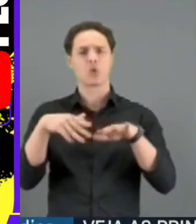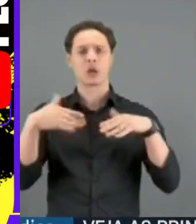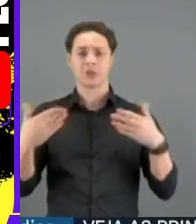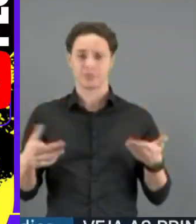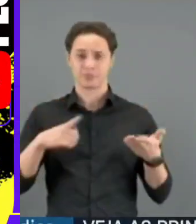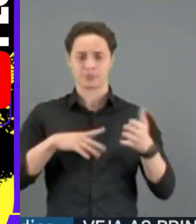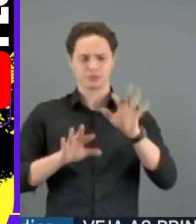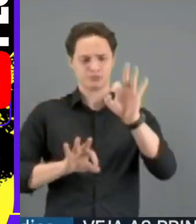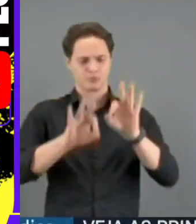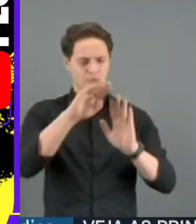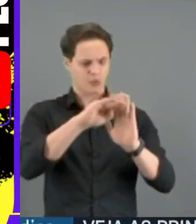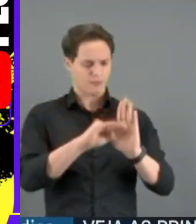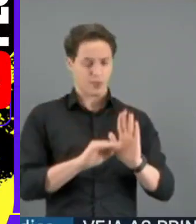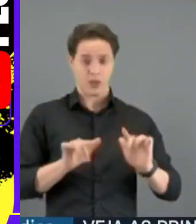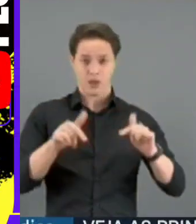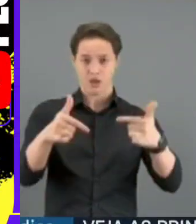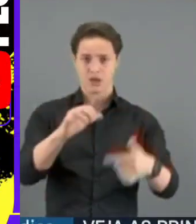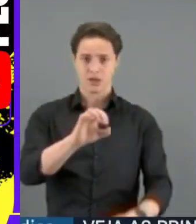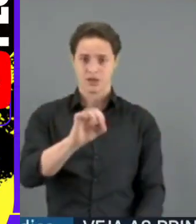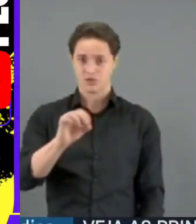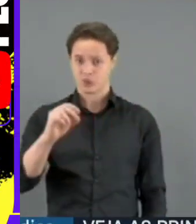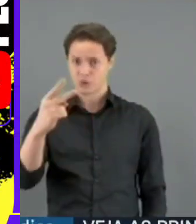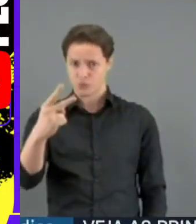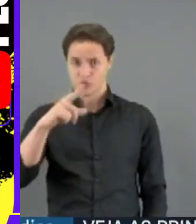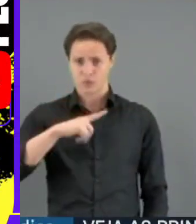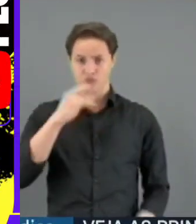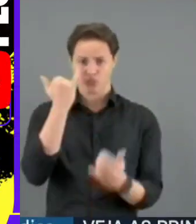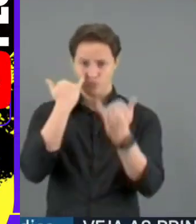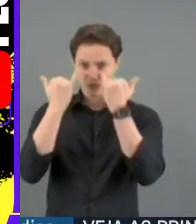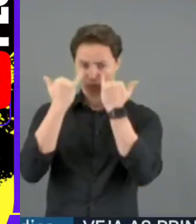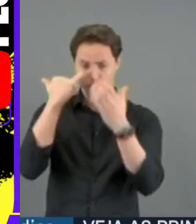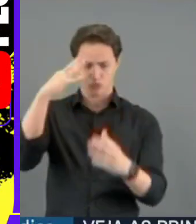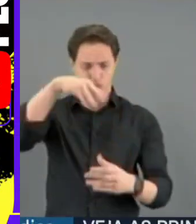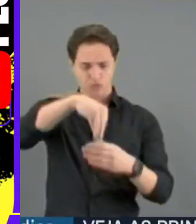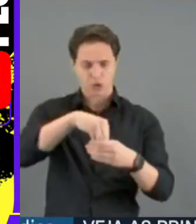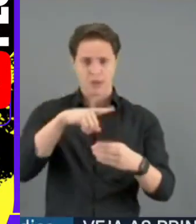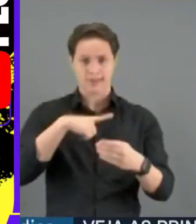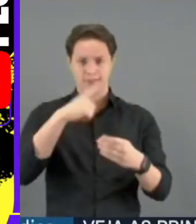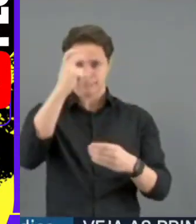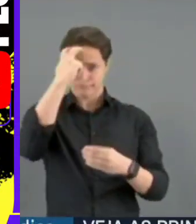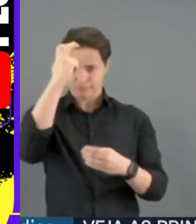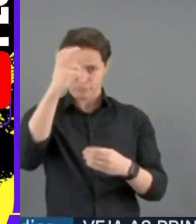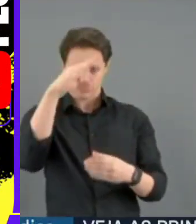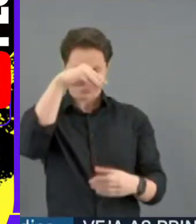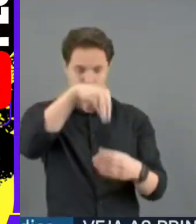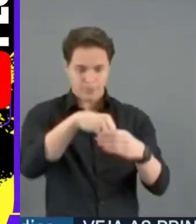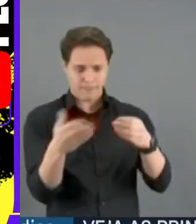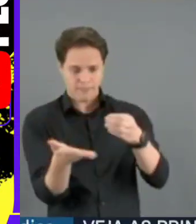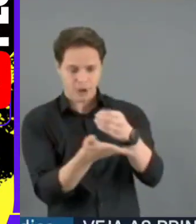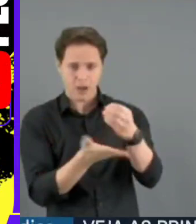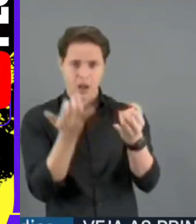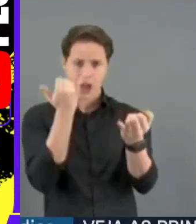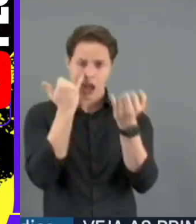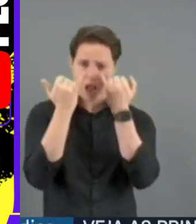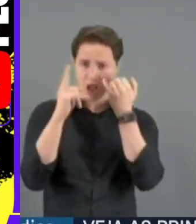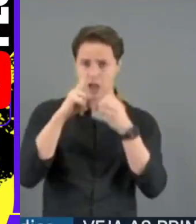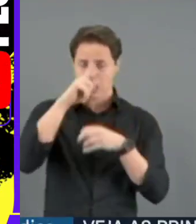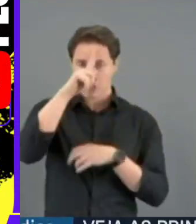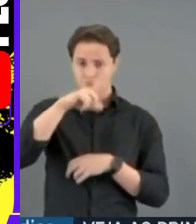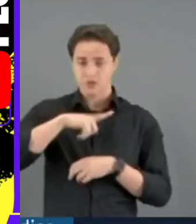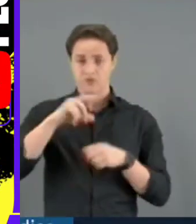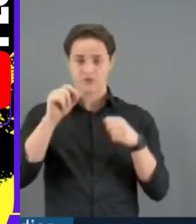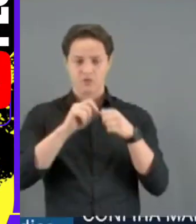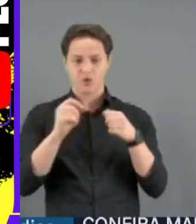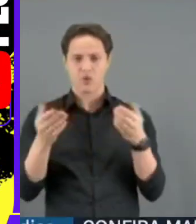operações 002, com as informações que tinha de inteligência e com a matriz de risco que foi feita, seria um nível